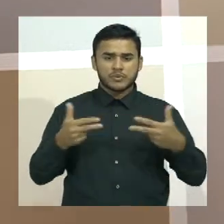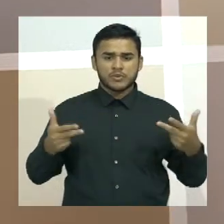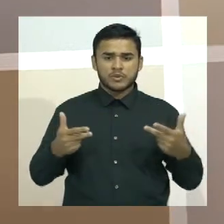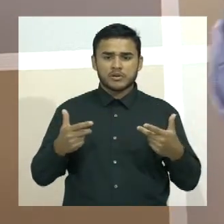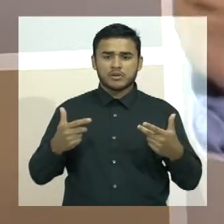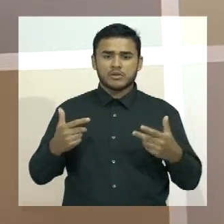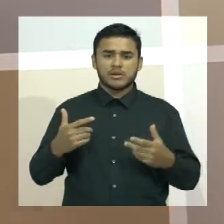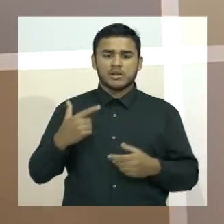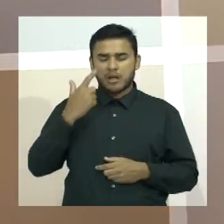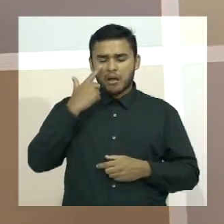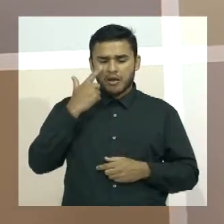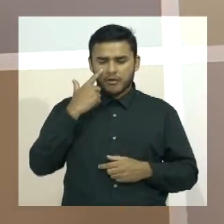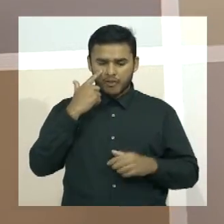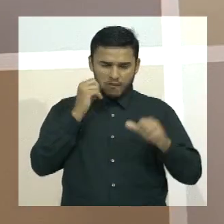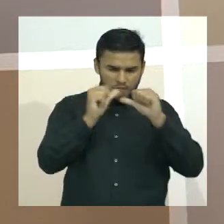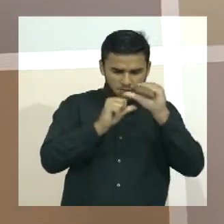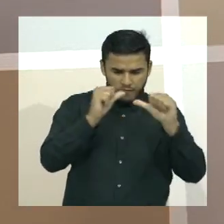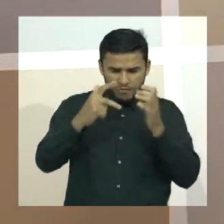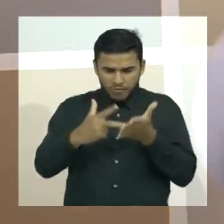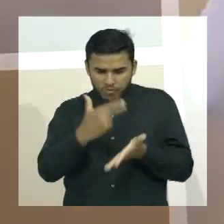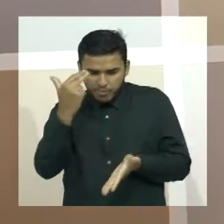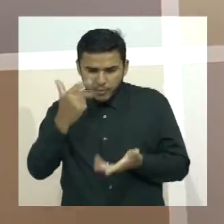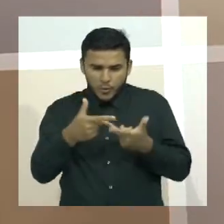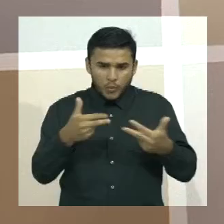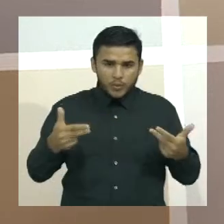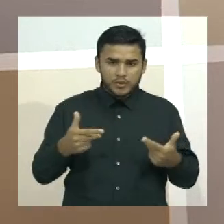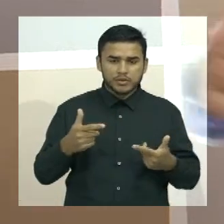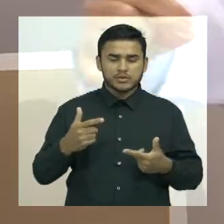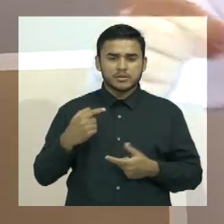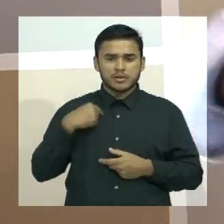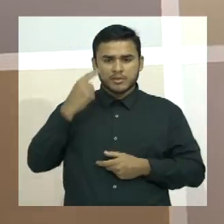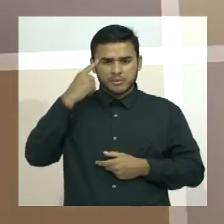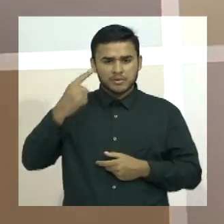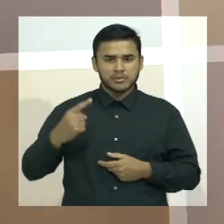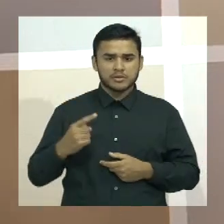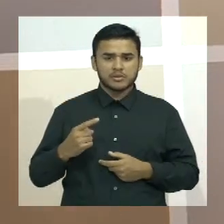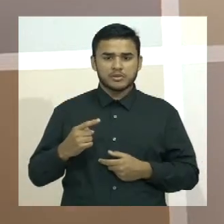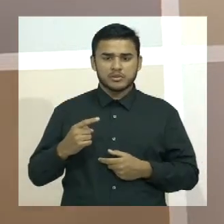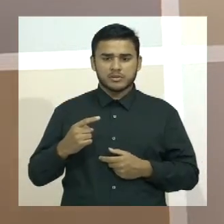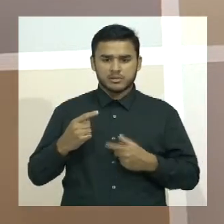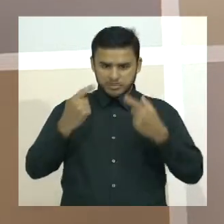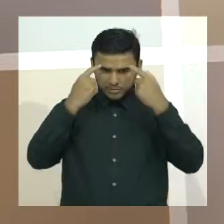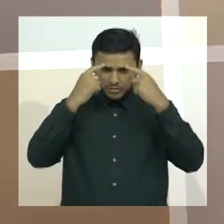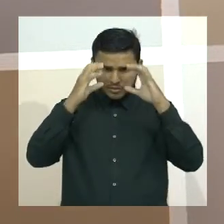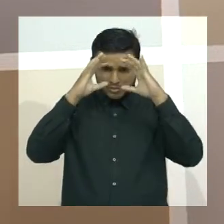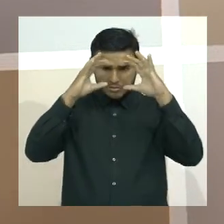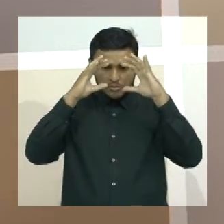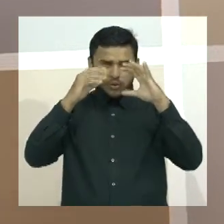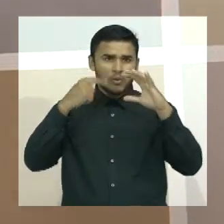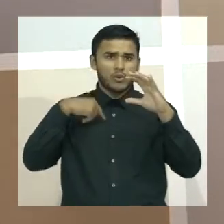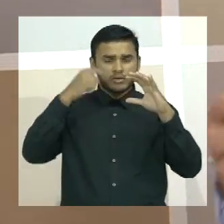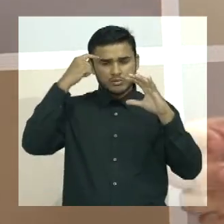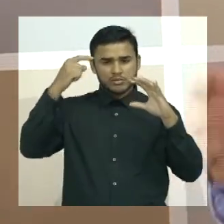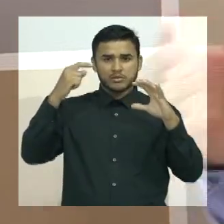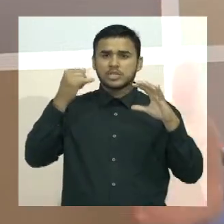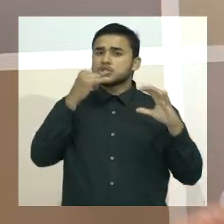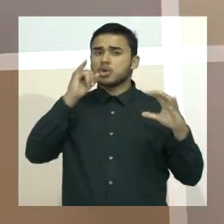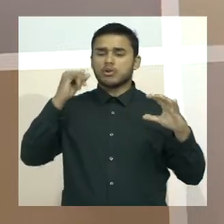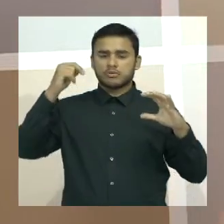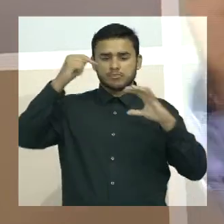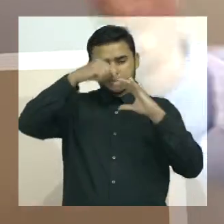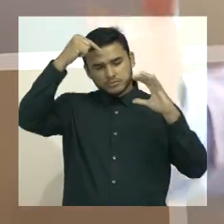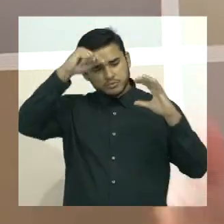transplante de osso ou de órgão entre irmãos gêmeos, abriam uma calota craniana e ficavam dando choque nas estruturas cerebrais para ver onde é que